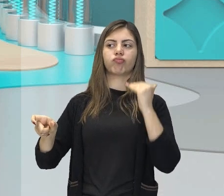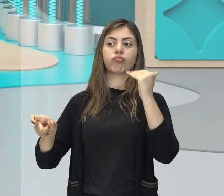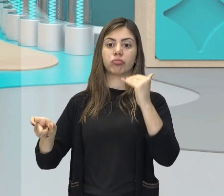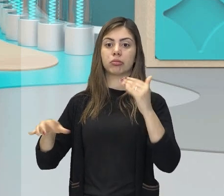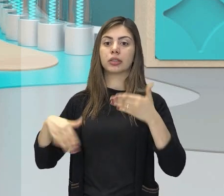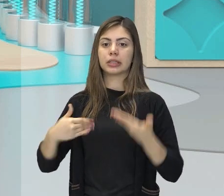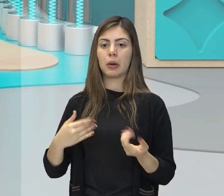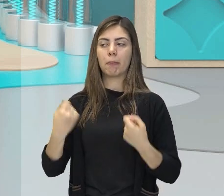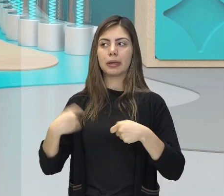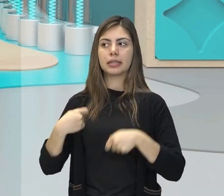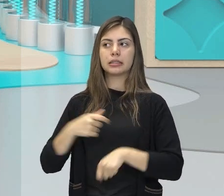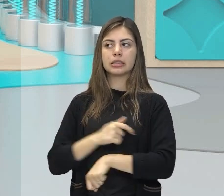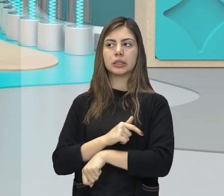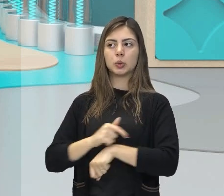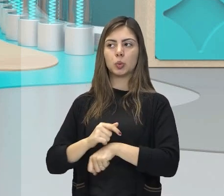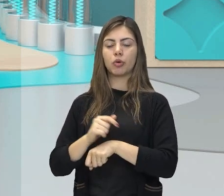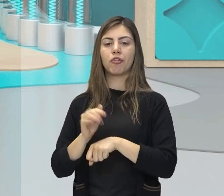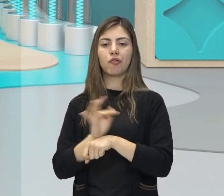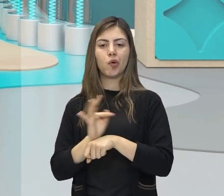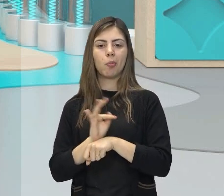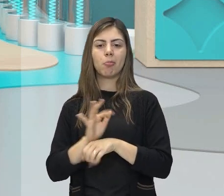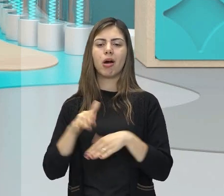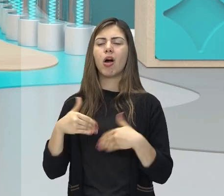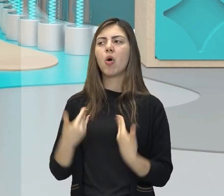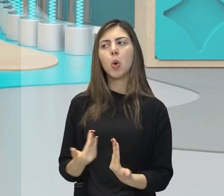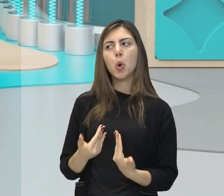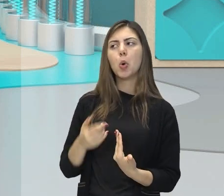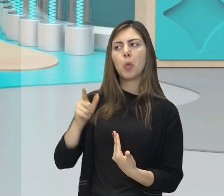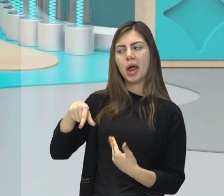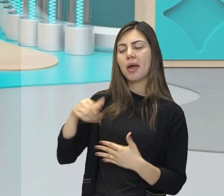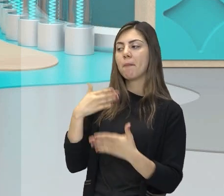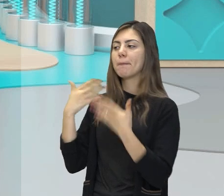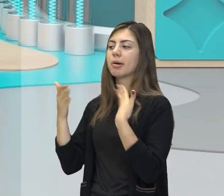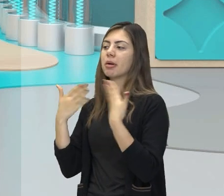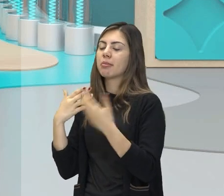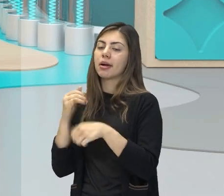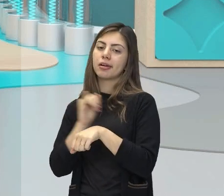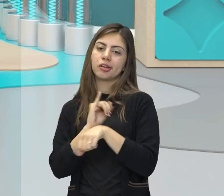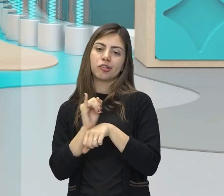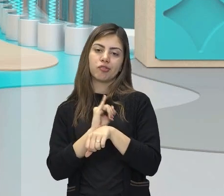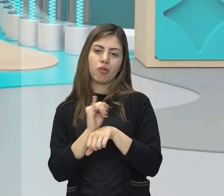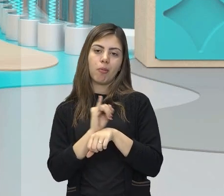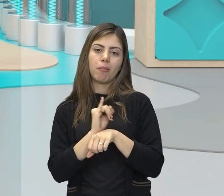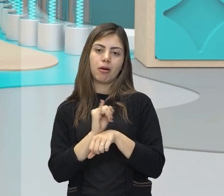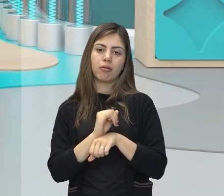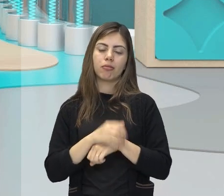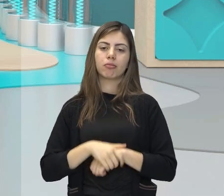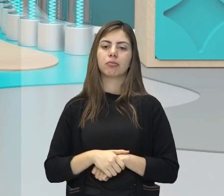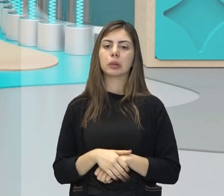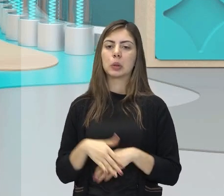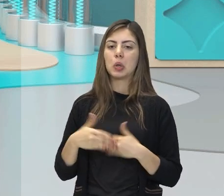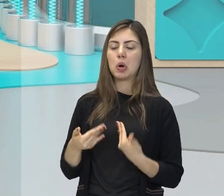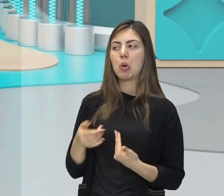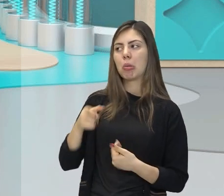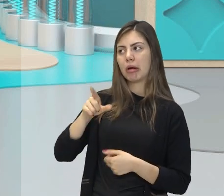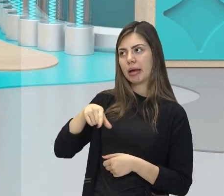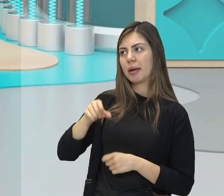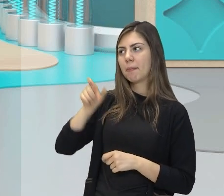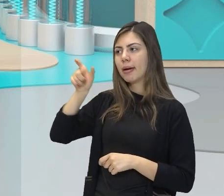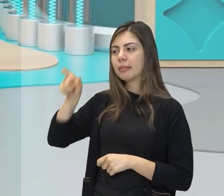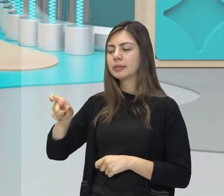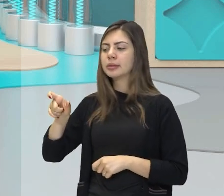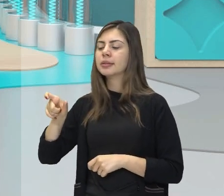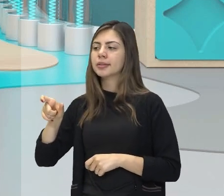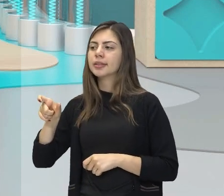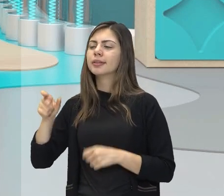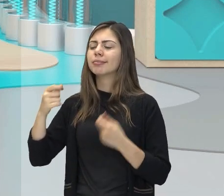desse tratamento formal, ou não é uma pessoa devido a uma proximidade com o entrevistado em que eu